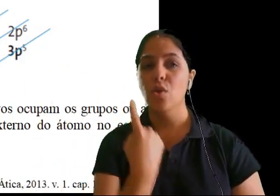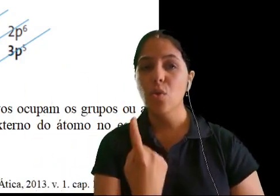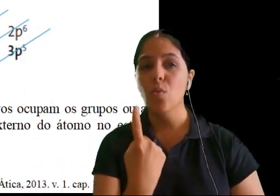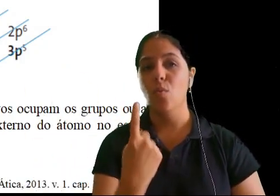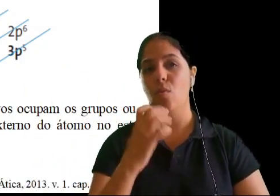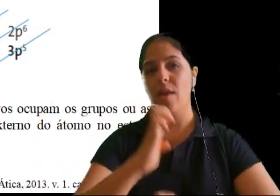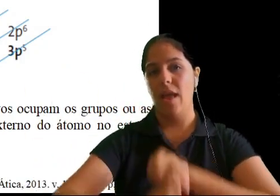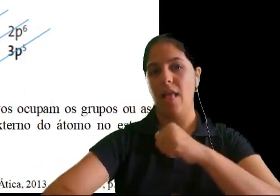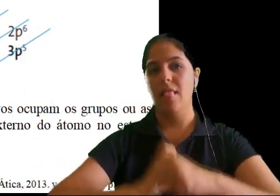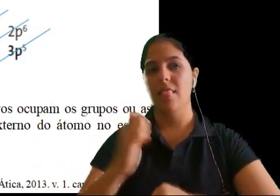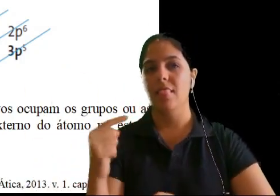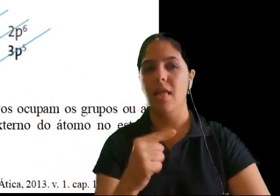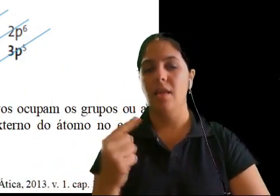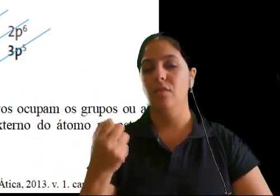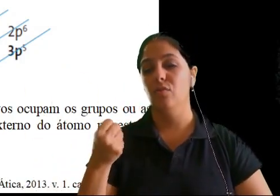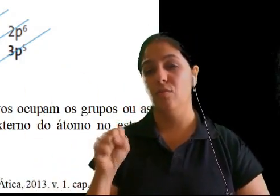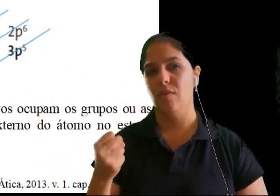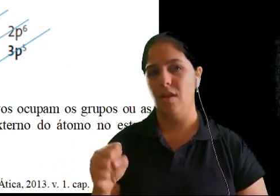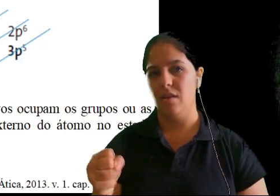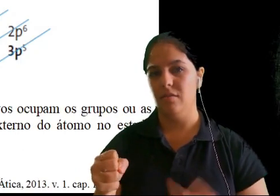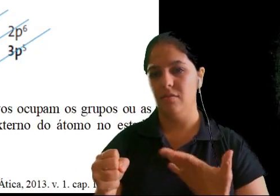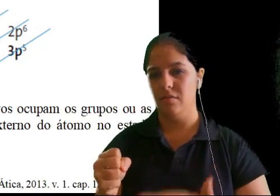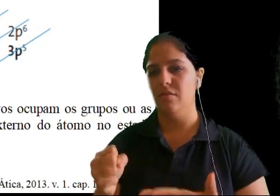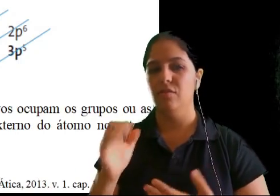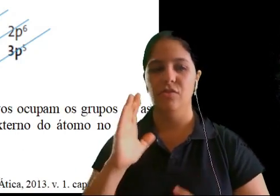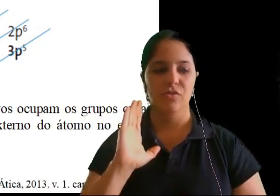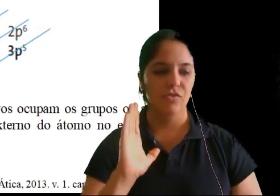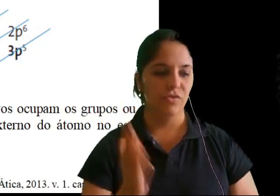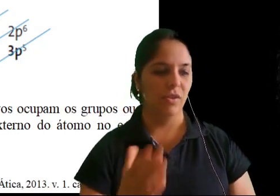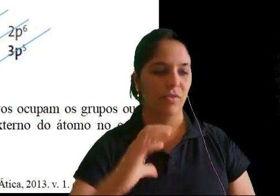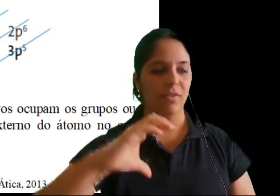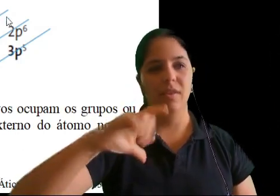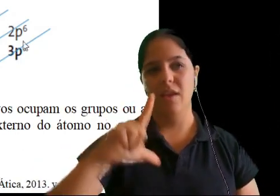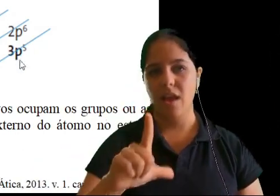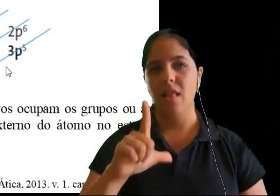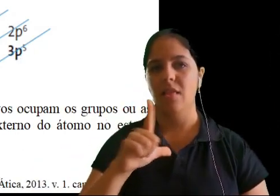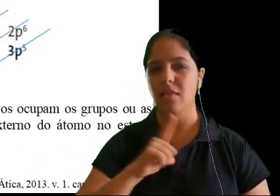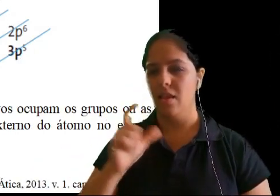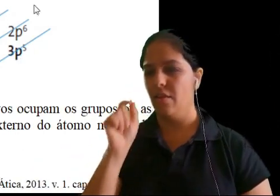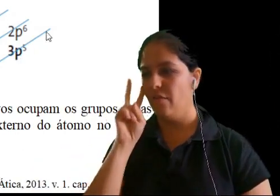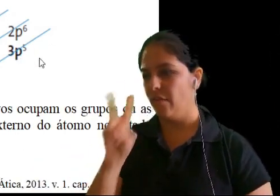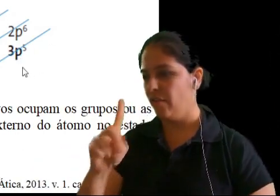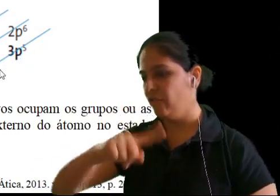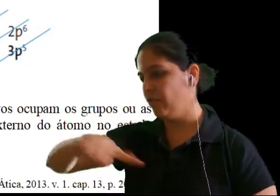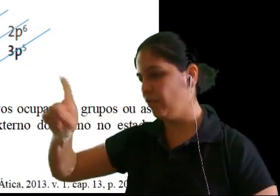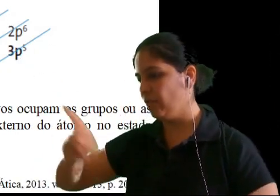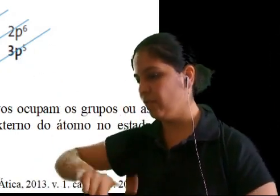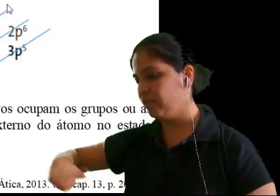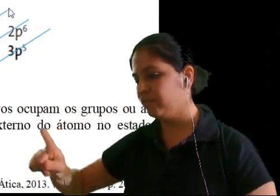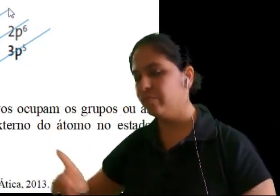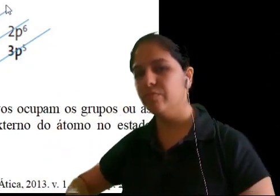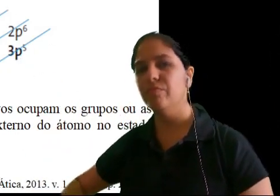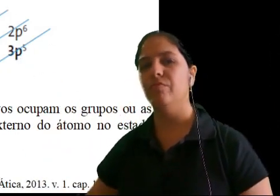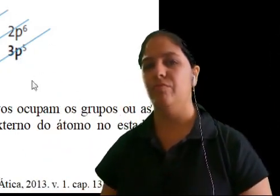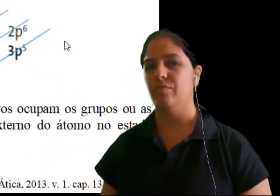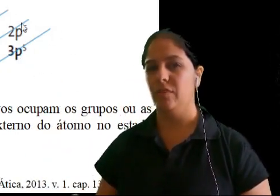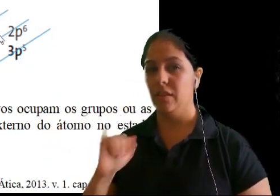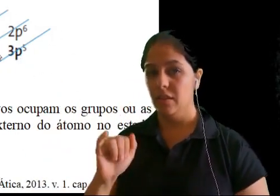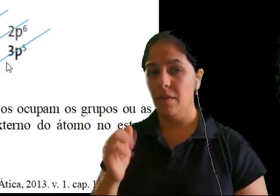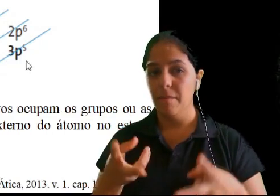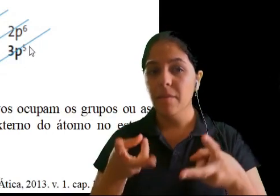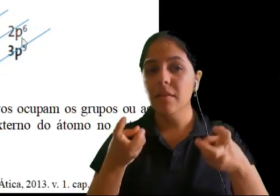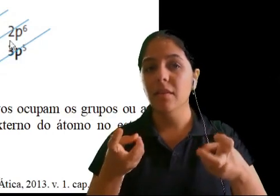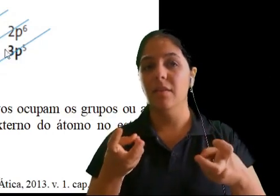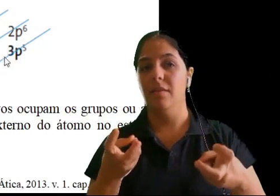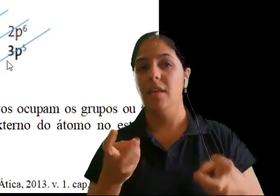elétron apenas no subnível S. Já o cloro, ele tem essa distribuição eletrônica e,